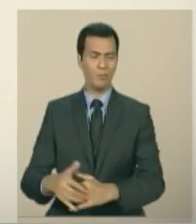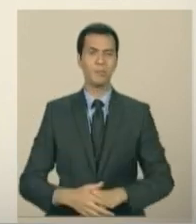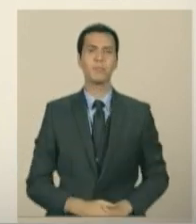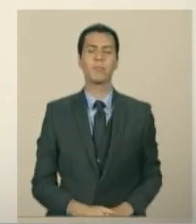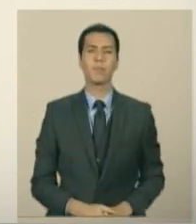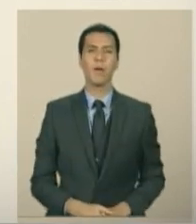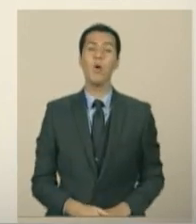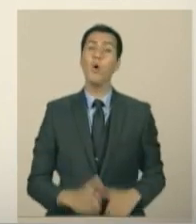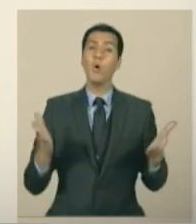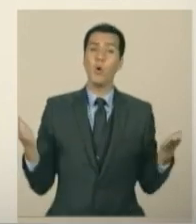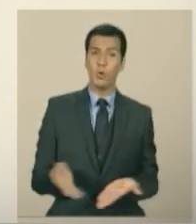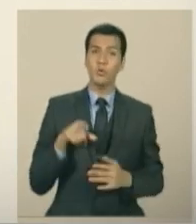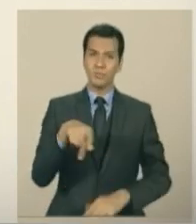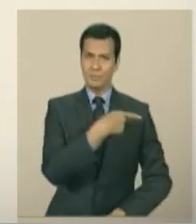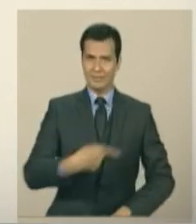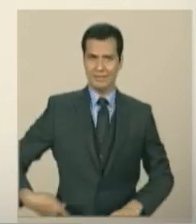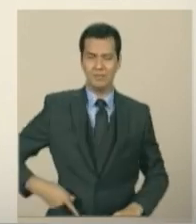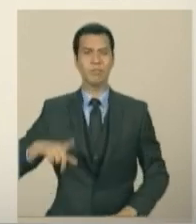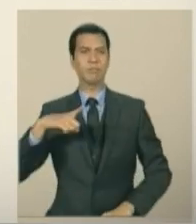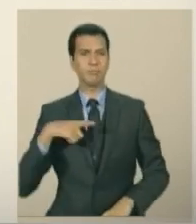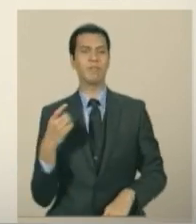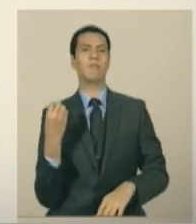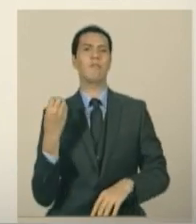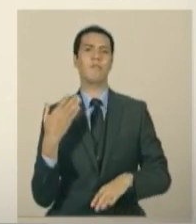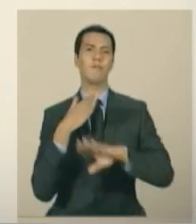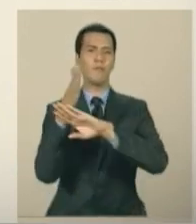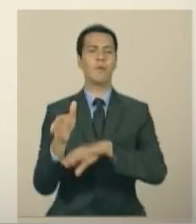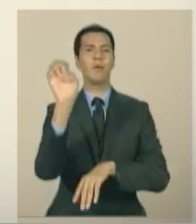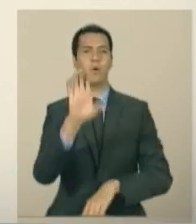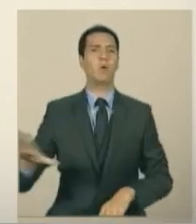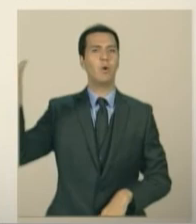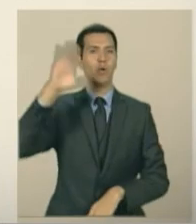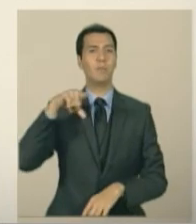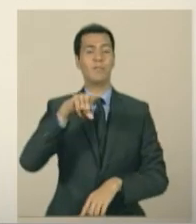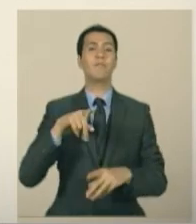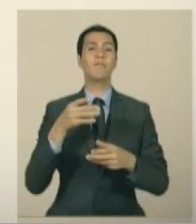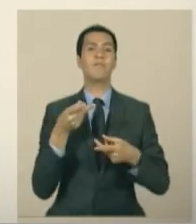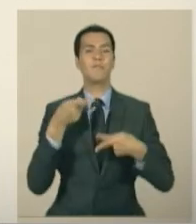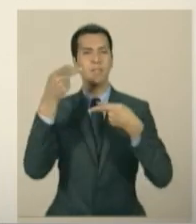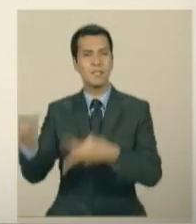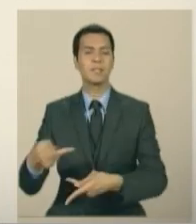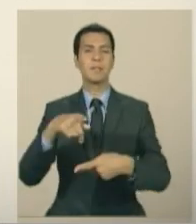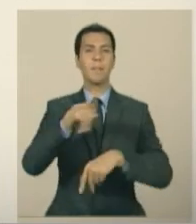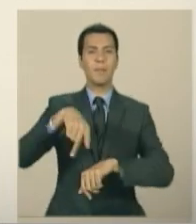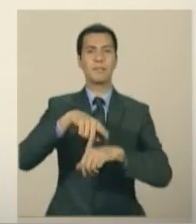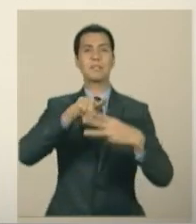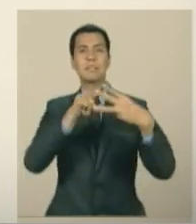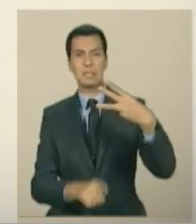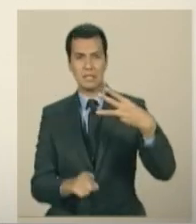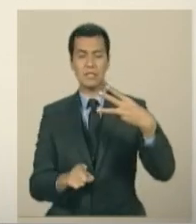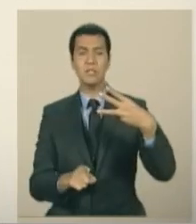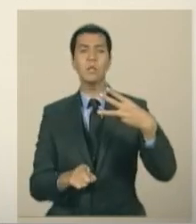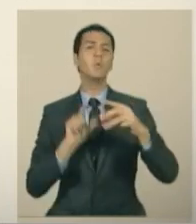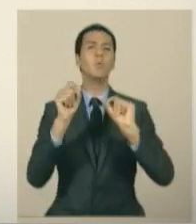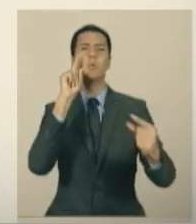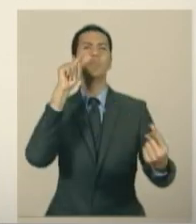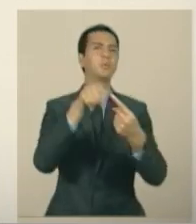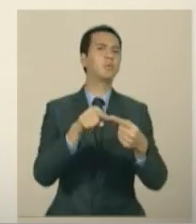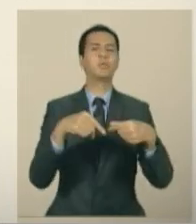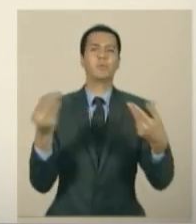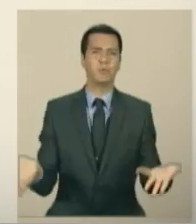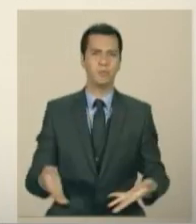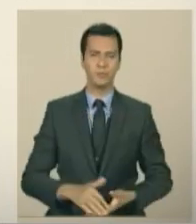está e para uma visita três países Bélgica Bulgária e Turquia Qual é o objetivo desta viagem Luciano